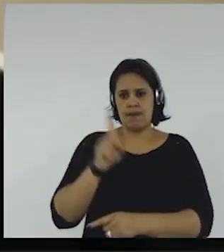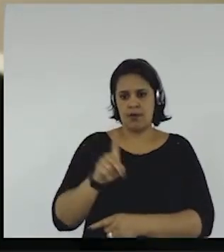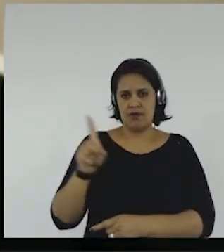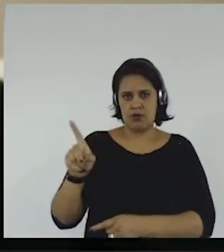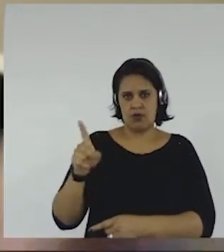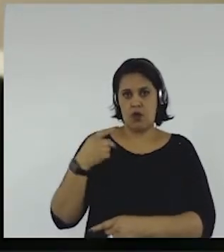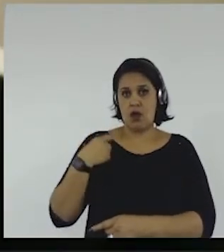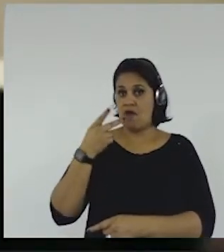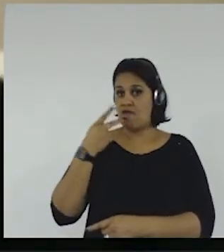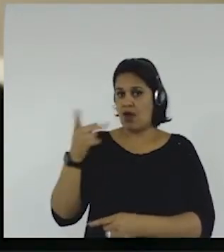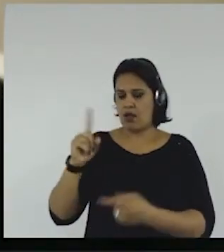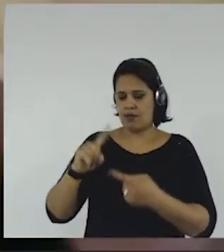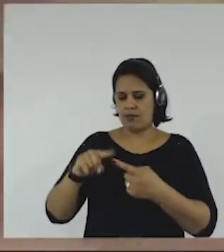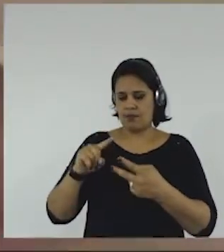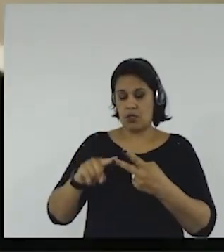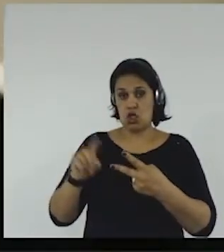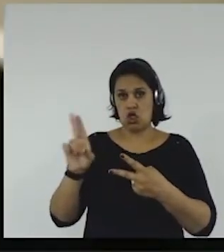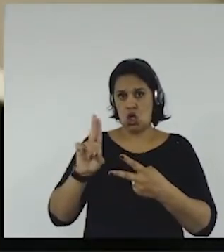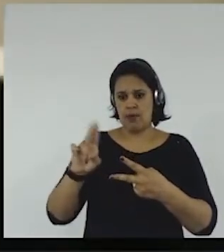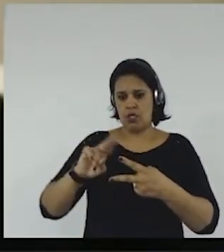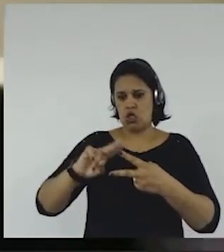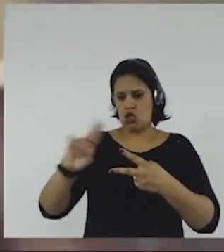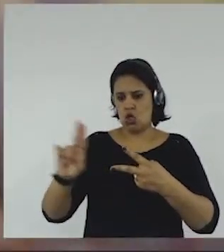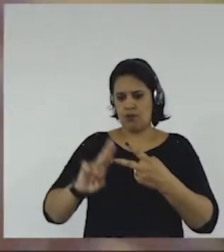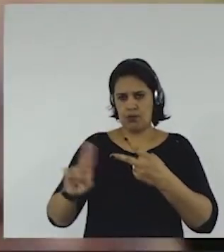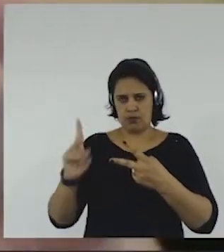Alara e Pugliatti. Ele me disse na hora,